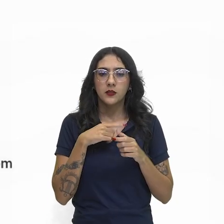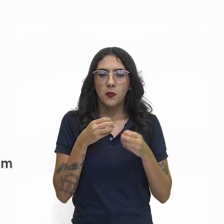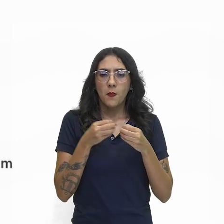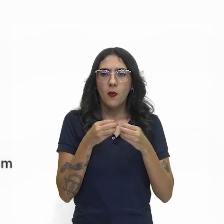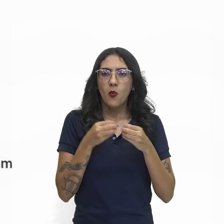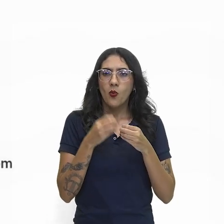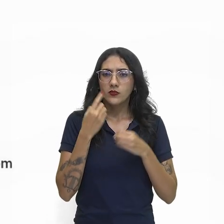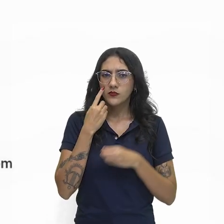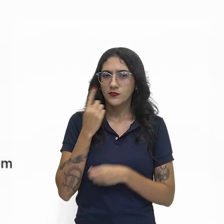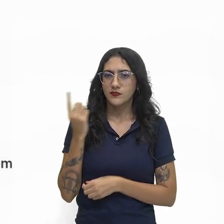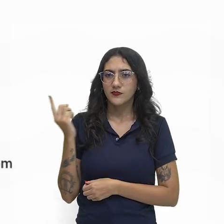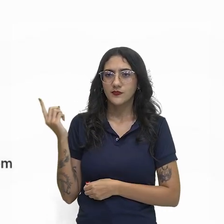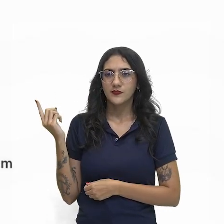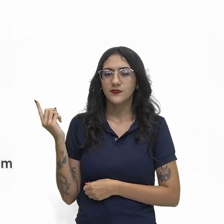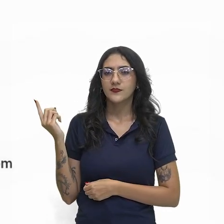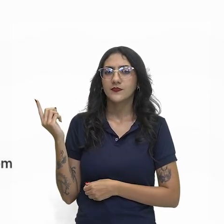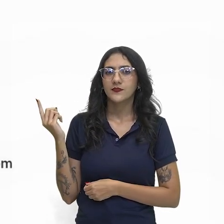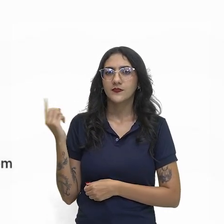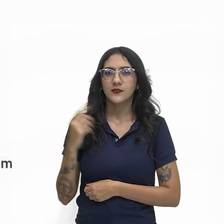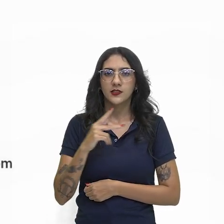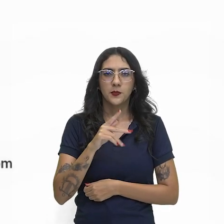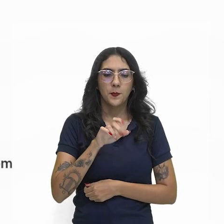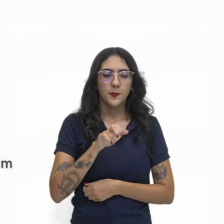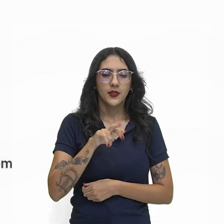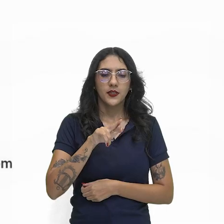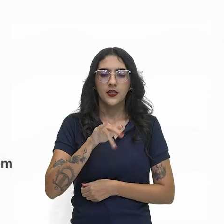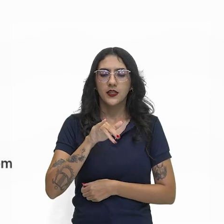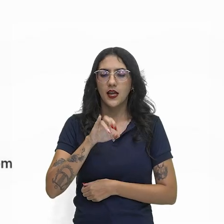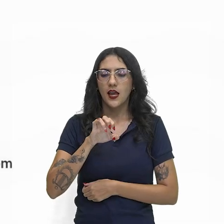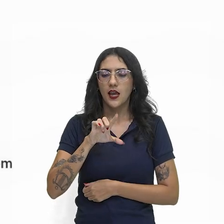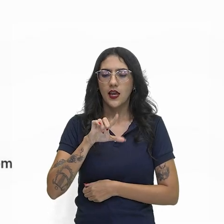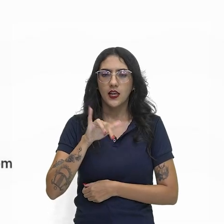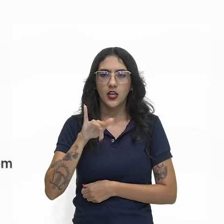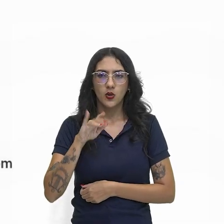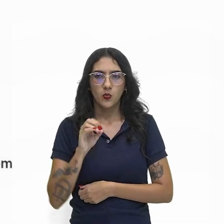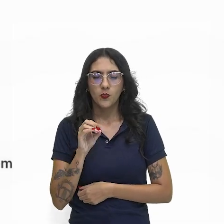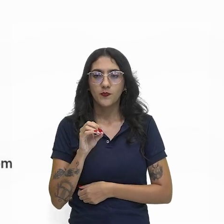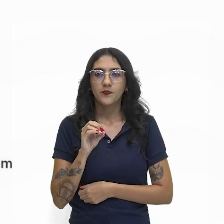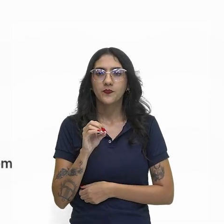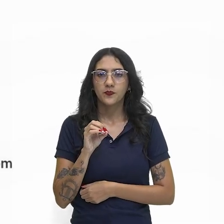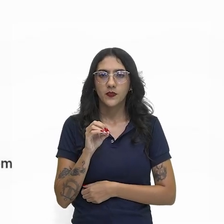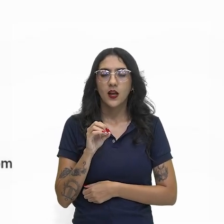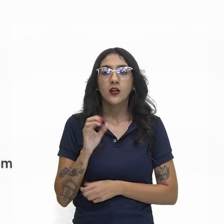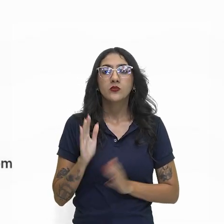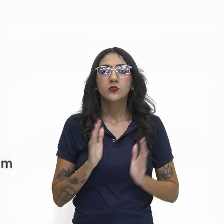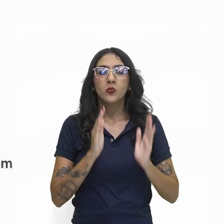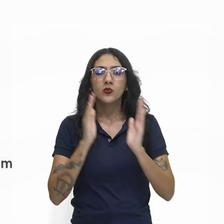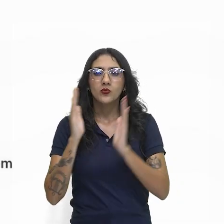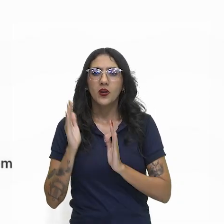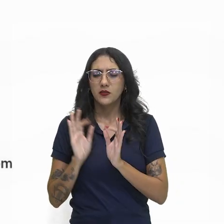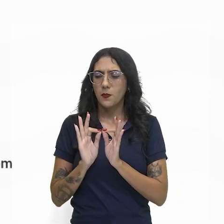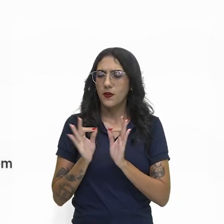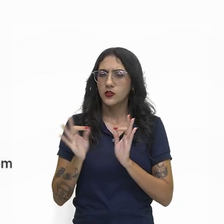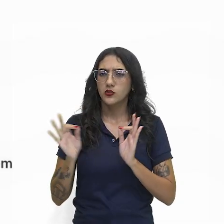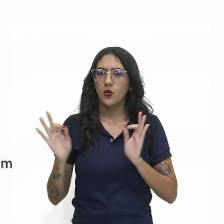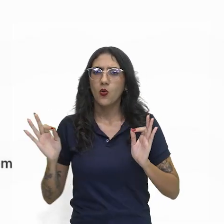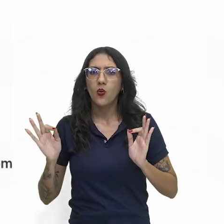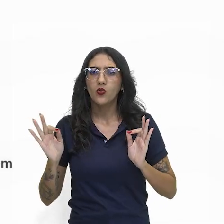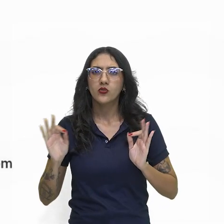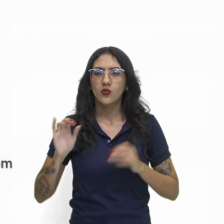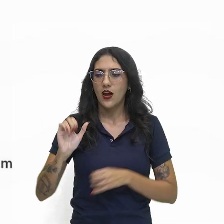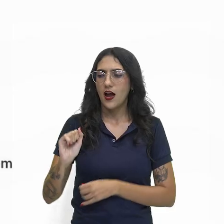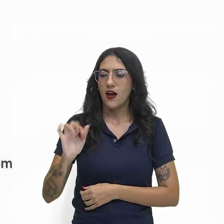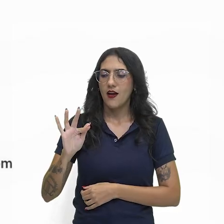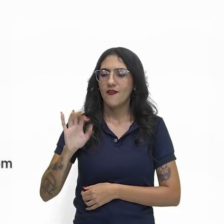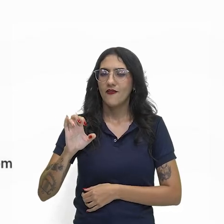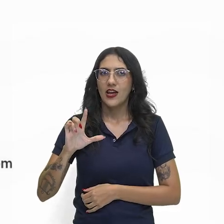ponto aqui, é chamado de periélio. E quando a Terra está mais distante, eu chamo esse ponto de